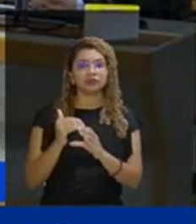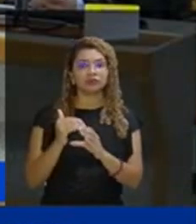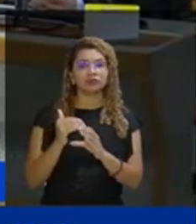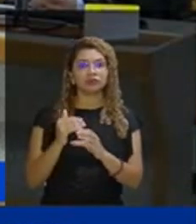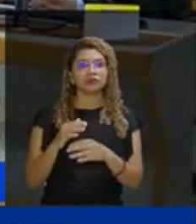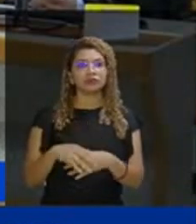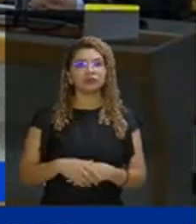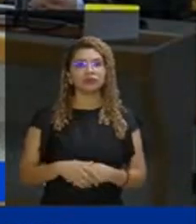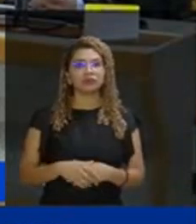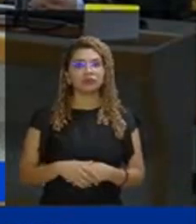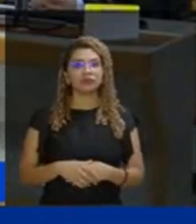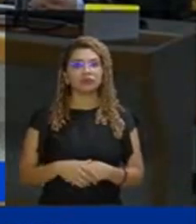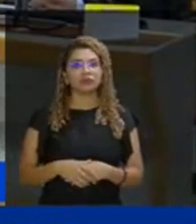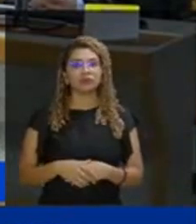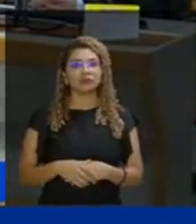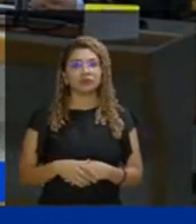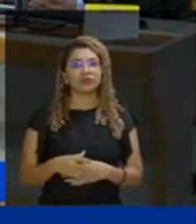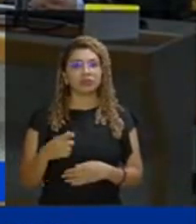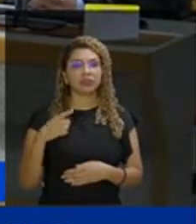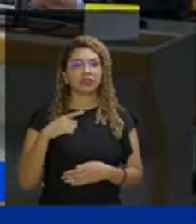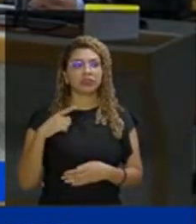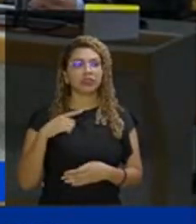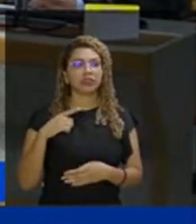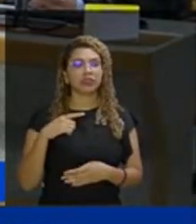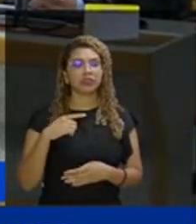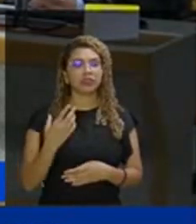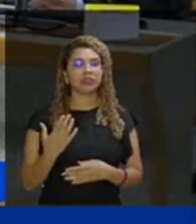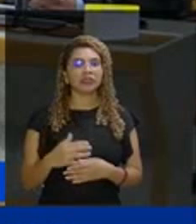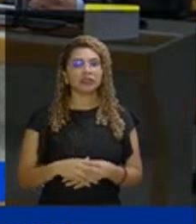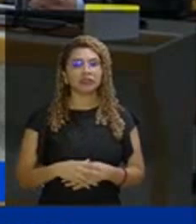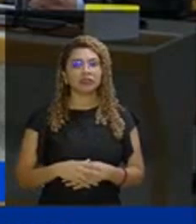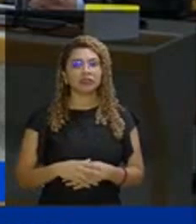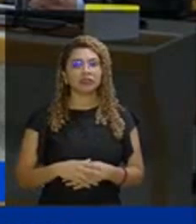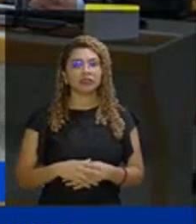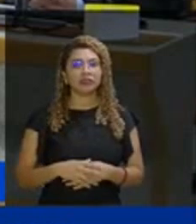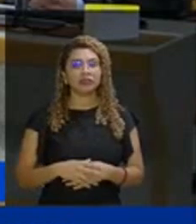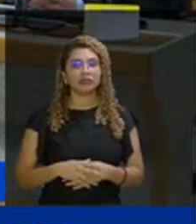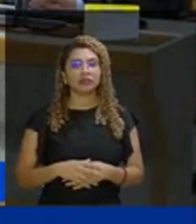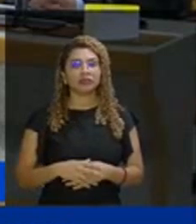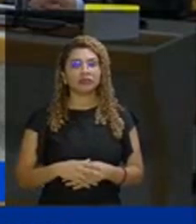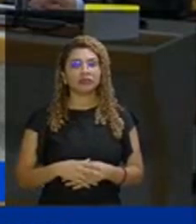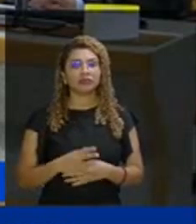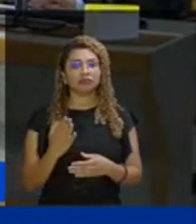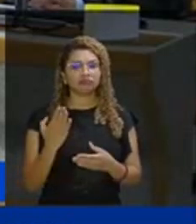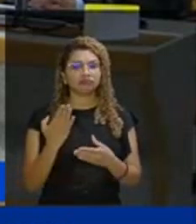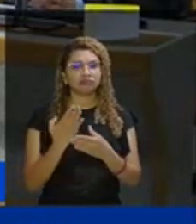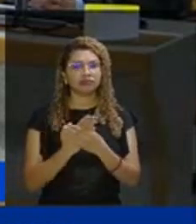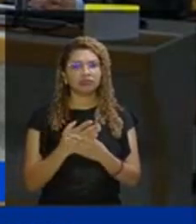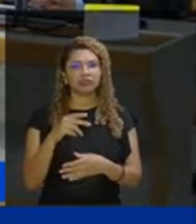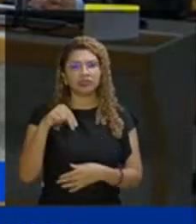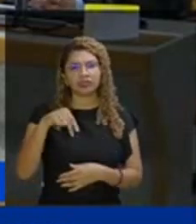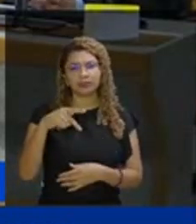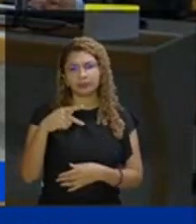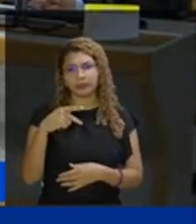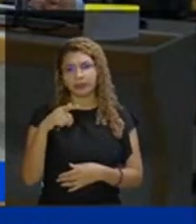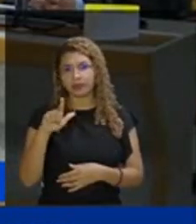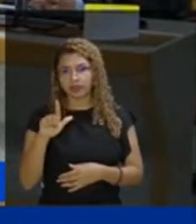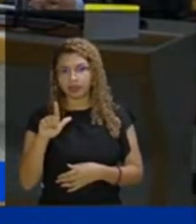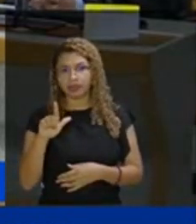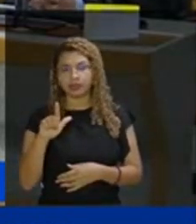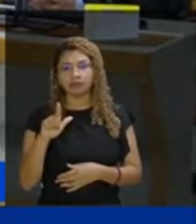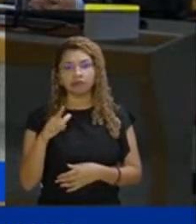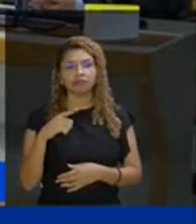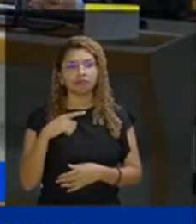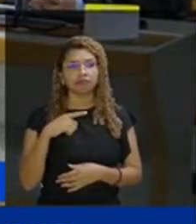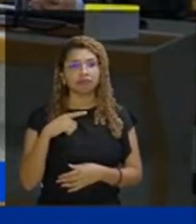com a palavra o juiz Carlos Fernandes. No inquérito, no IPL, está